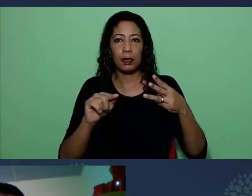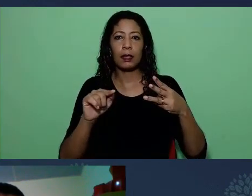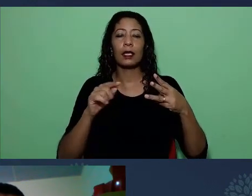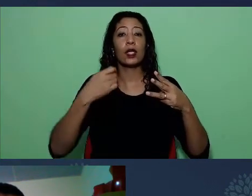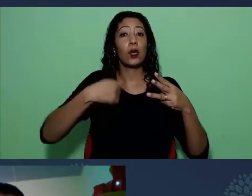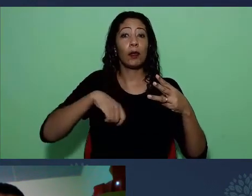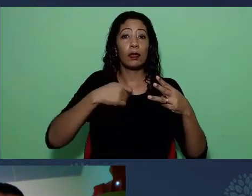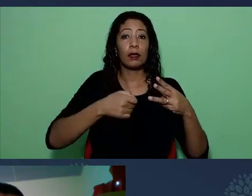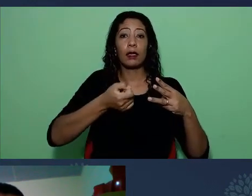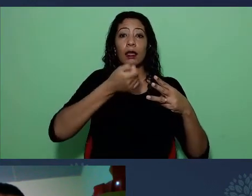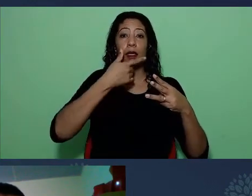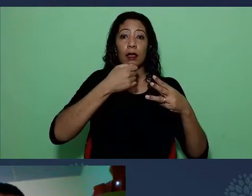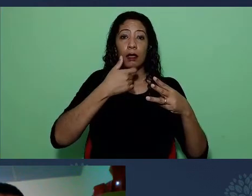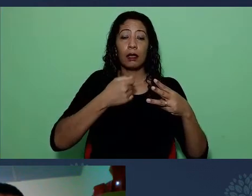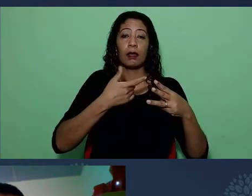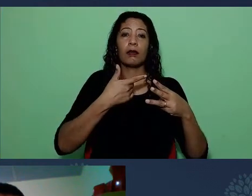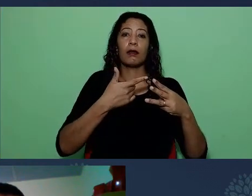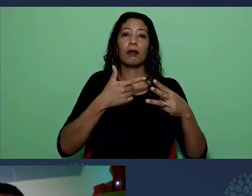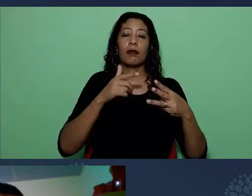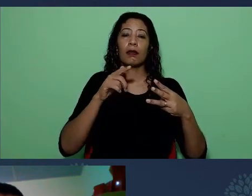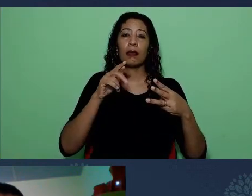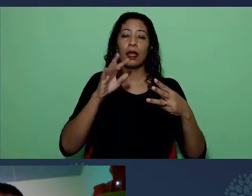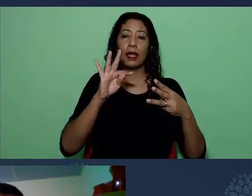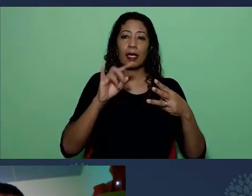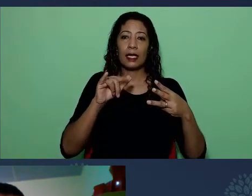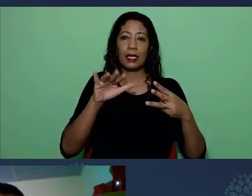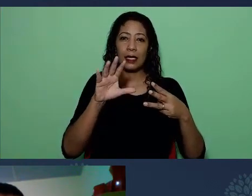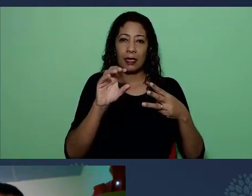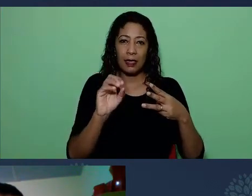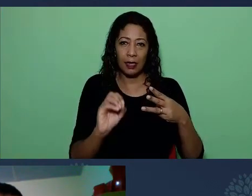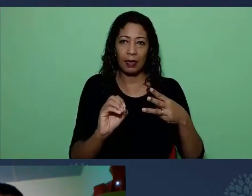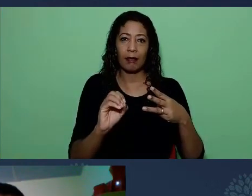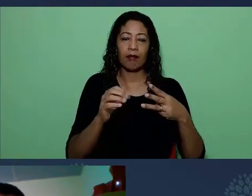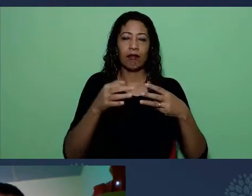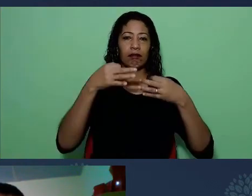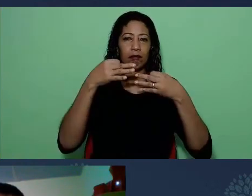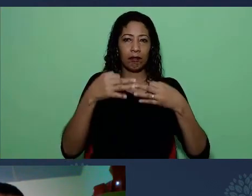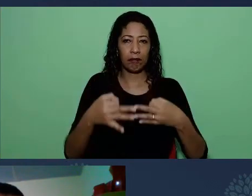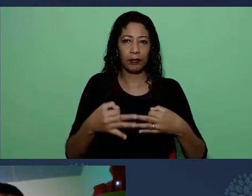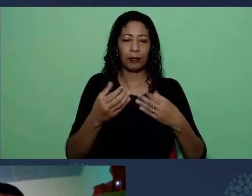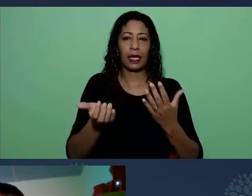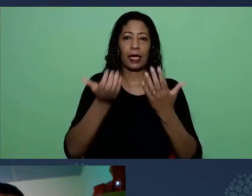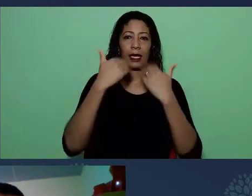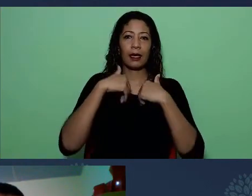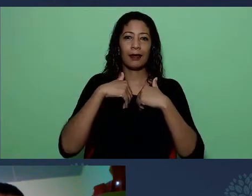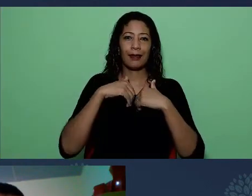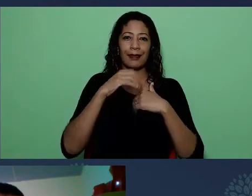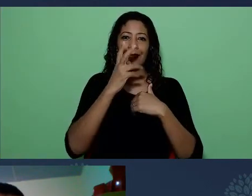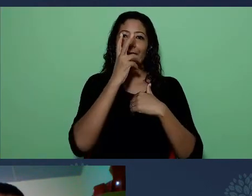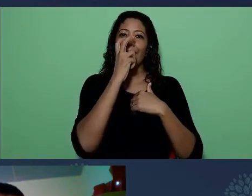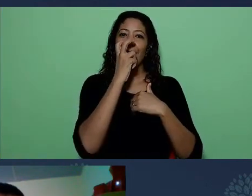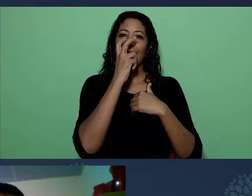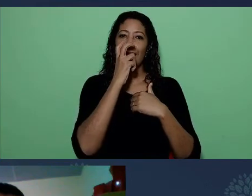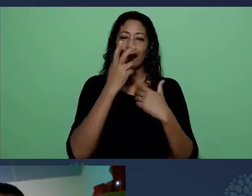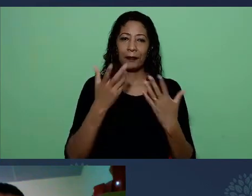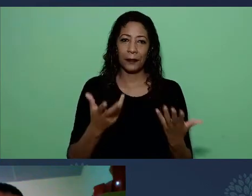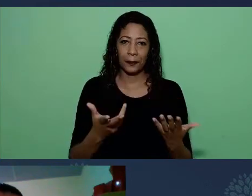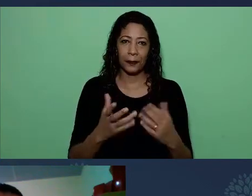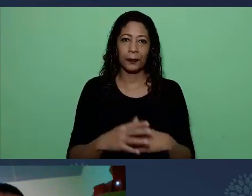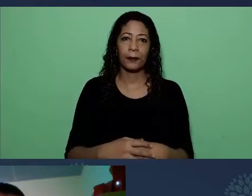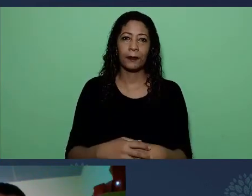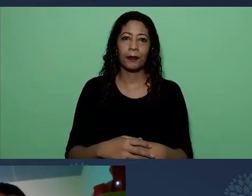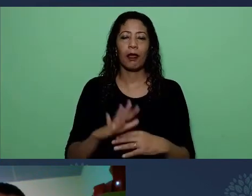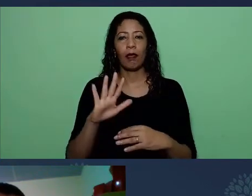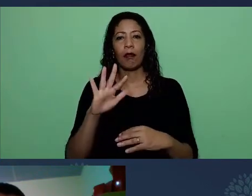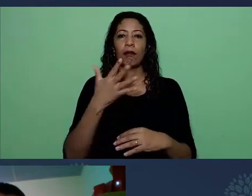concentração tecidual anti-inflamatória eficaz de corticoide inalatório. Isso se dá, em